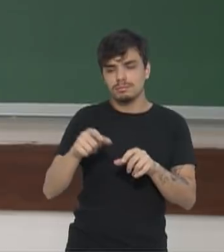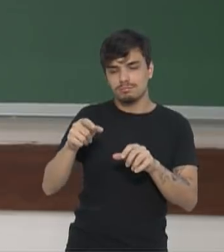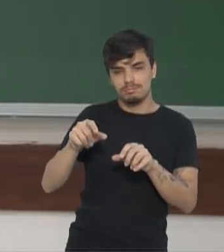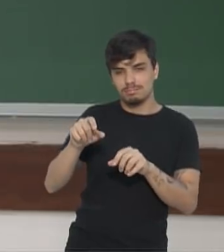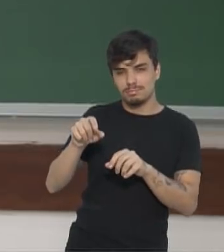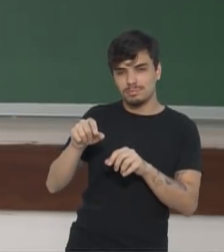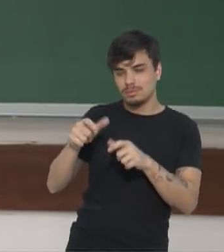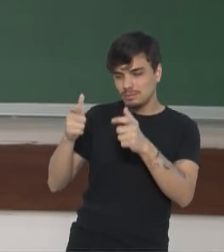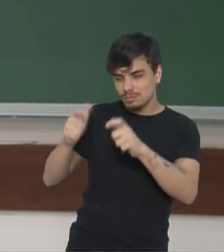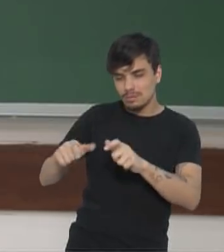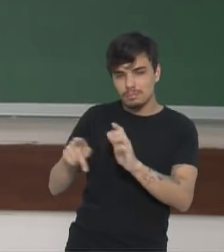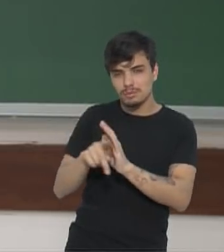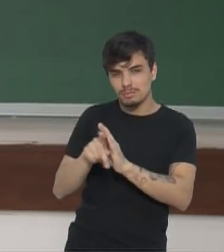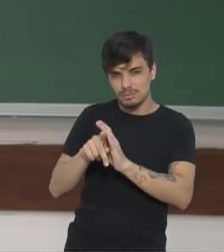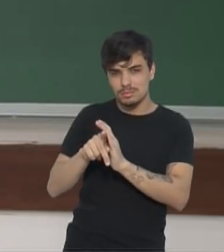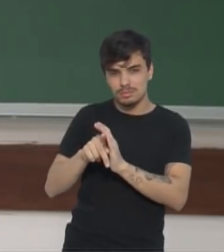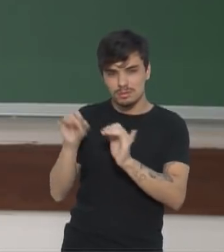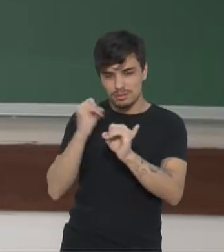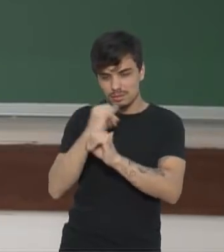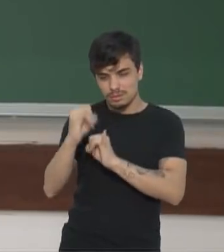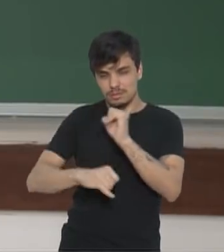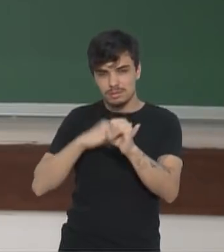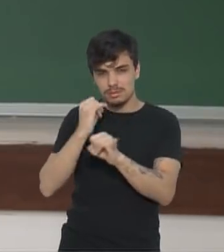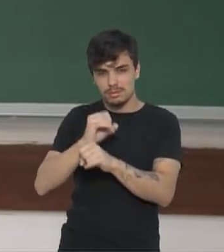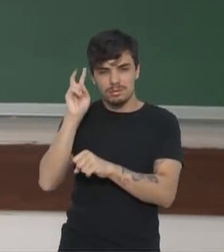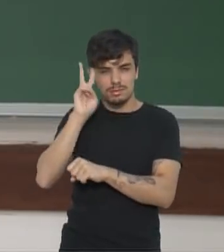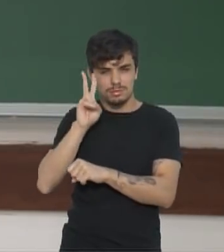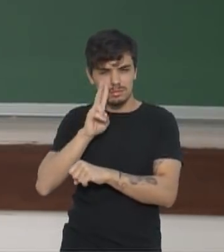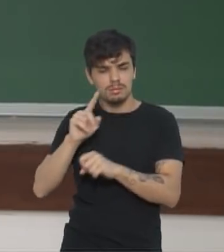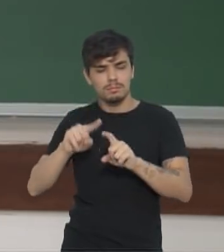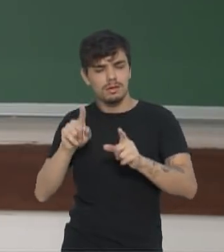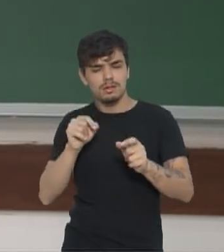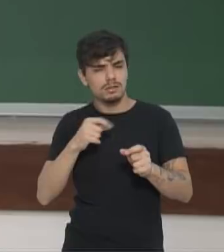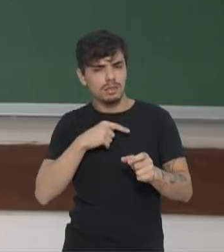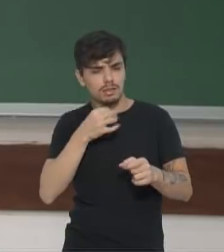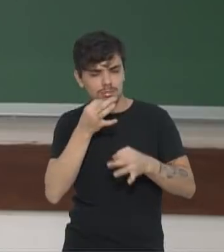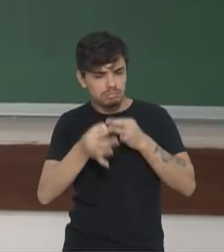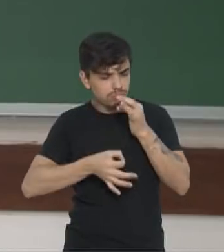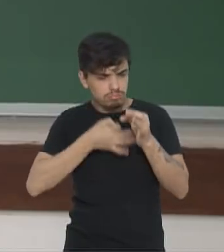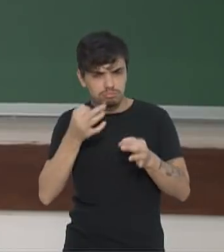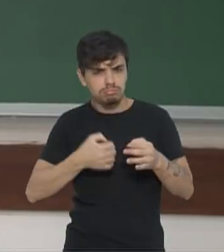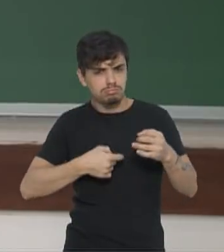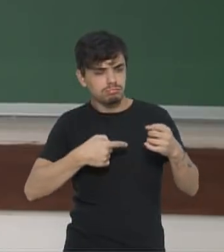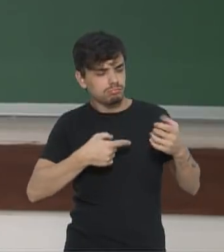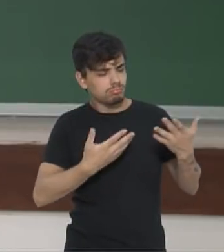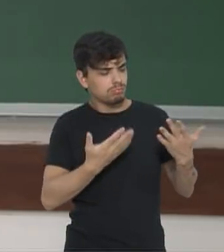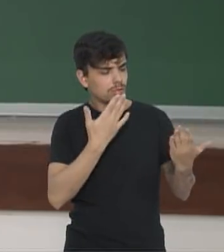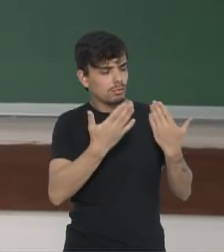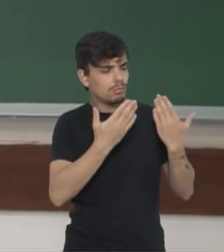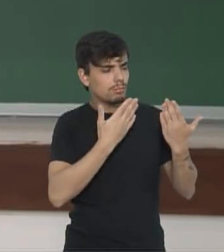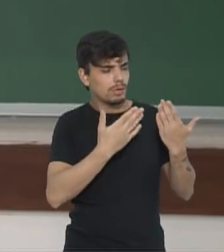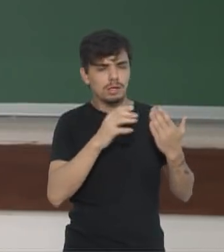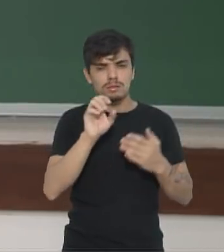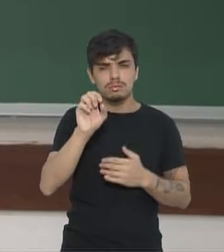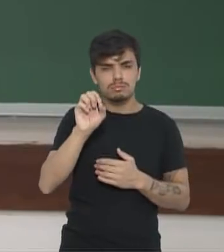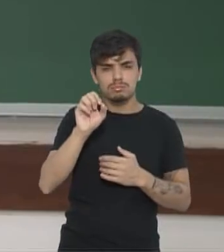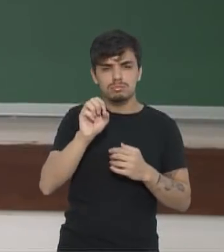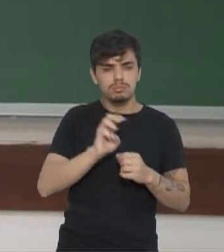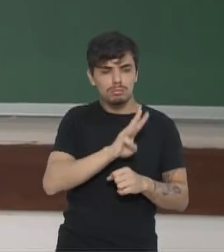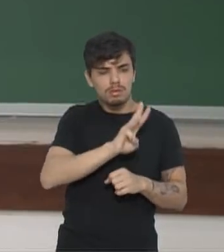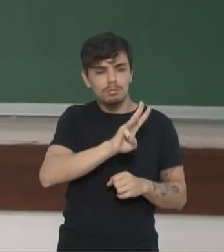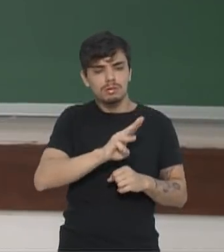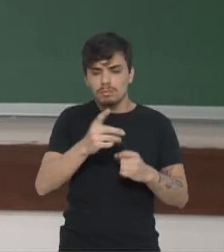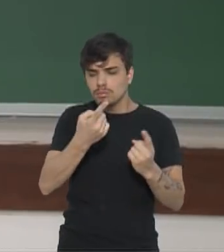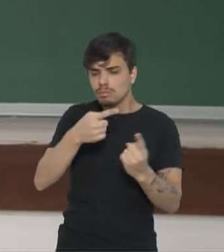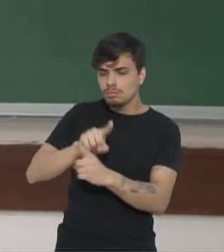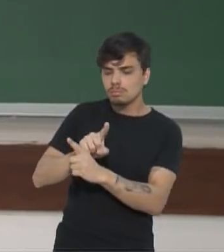né, de história. Mas será que confronte, faça como o professor Roberto faz, pega um site com outro, olha, mas um falou uma coisa, o outro diz outra, vamos